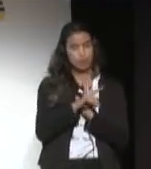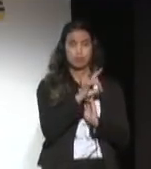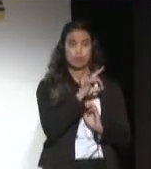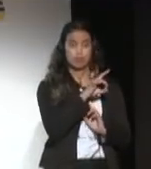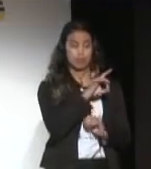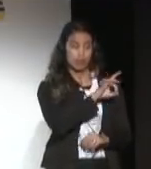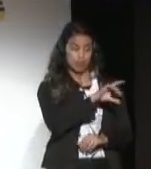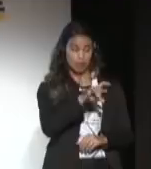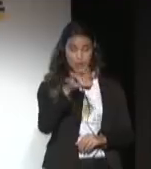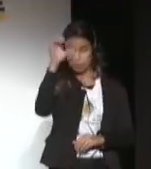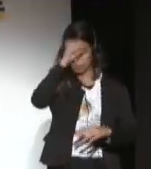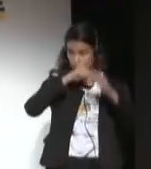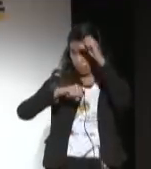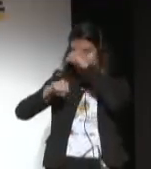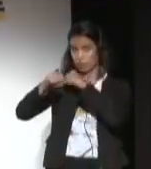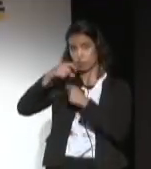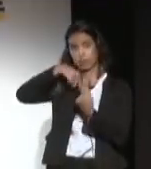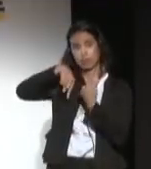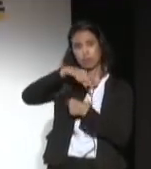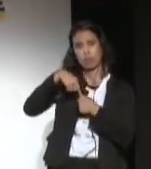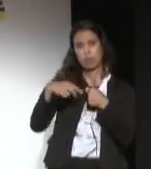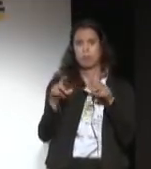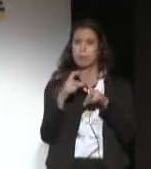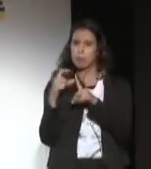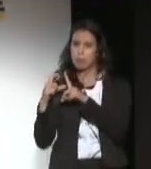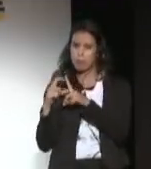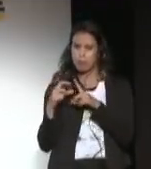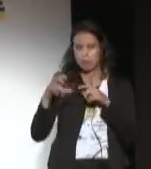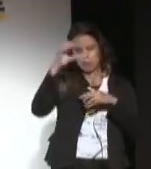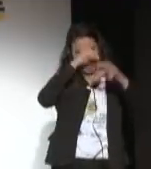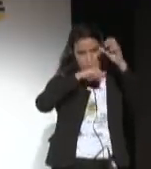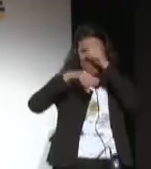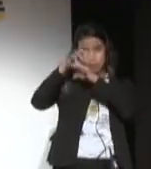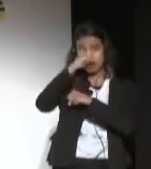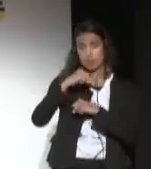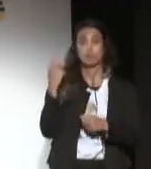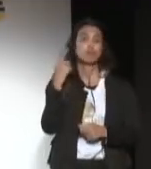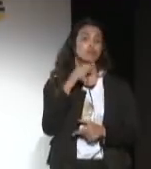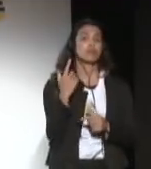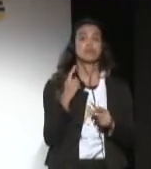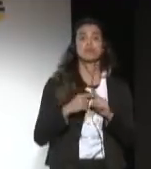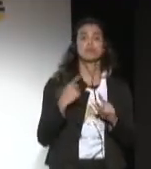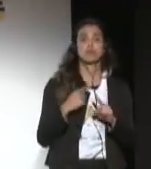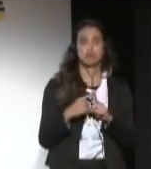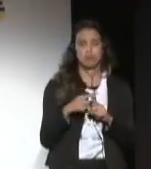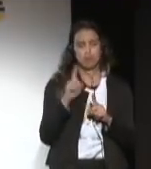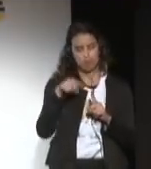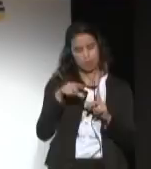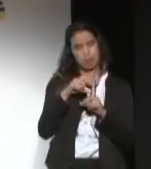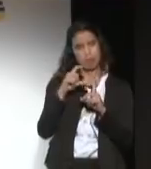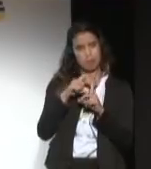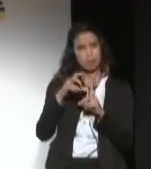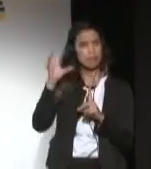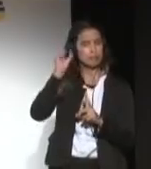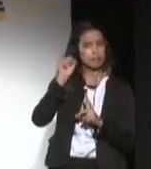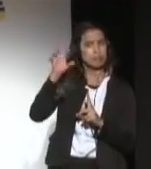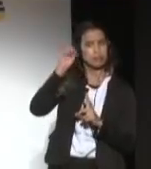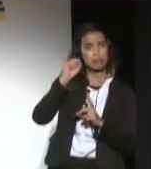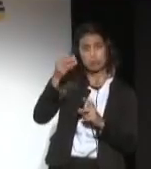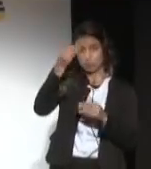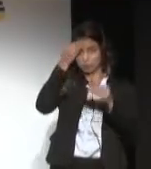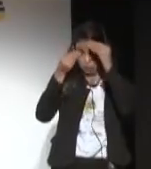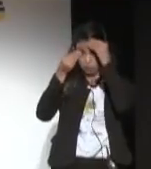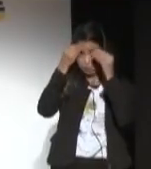de vocabulário para crianças, para bebês, se dá não só pela quantidade de palavras que elas ouvem, mas sim